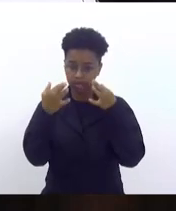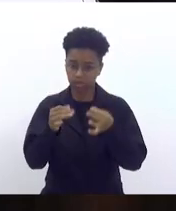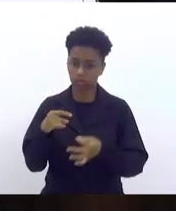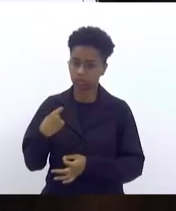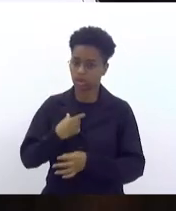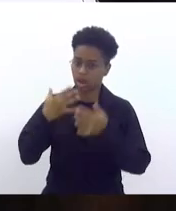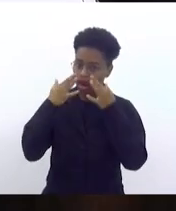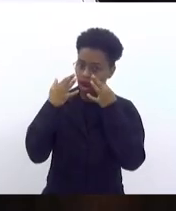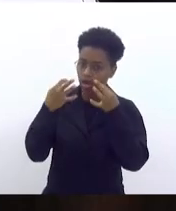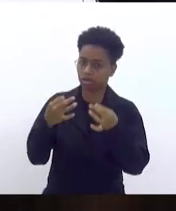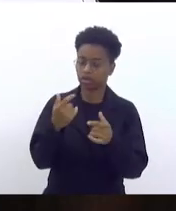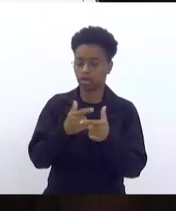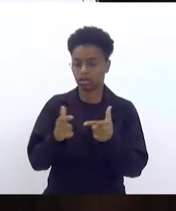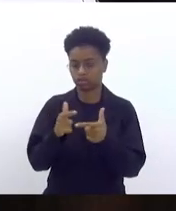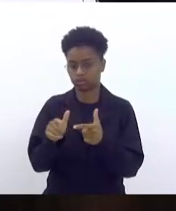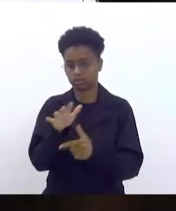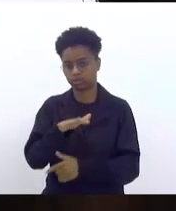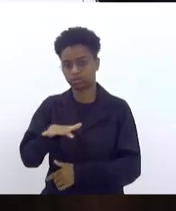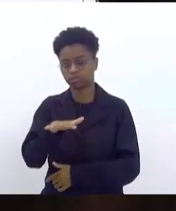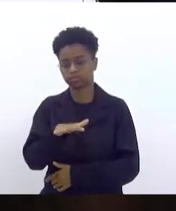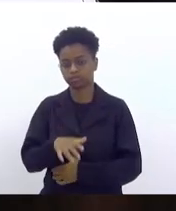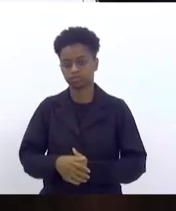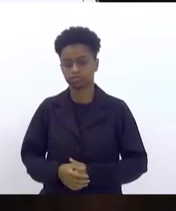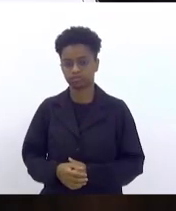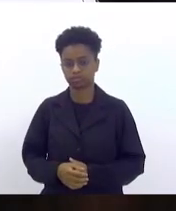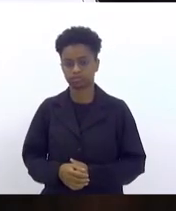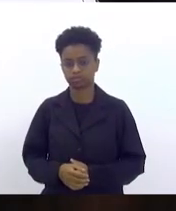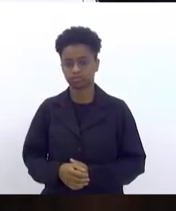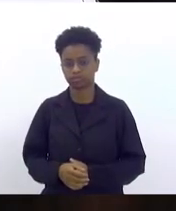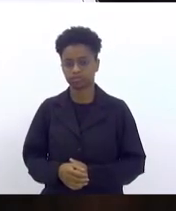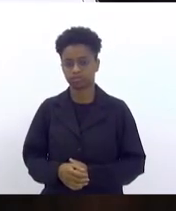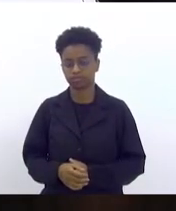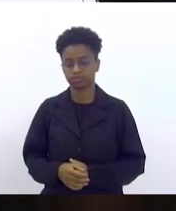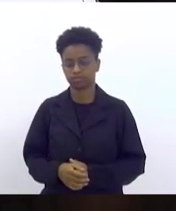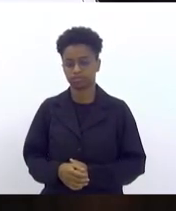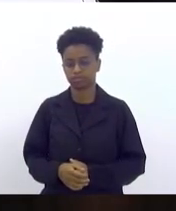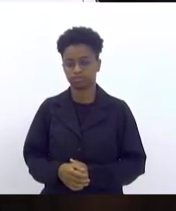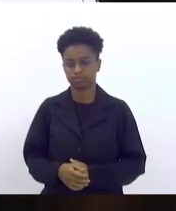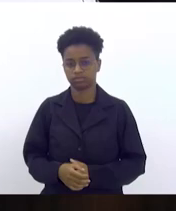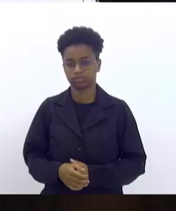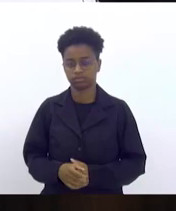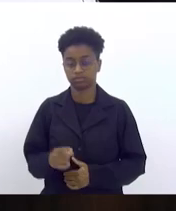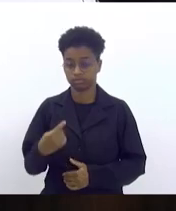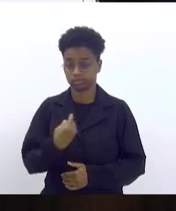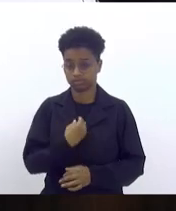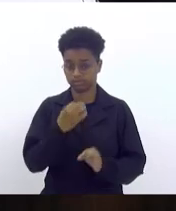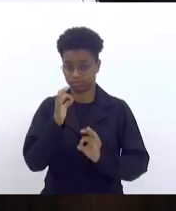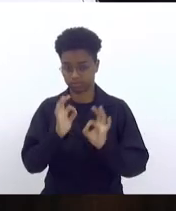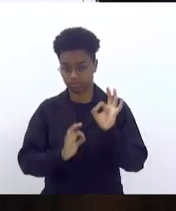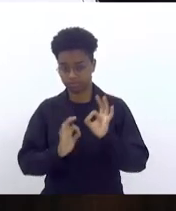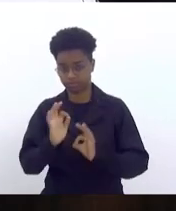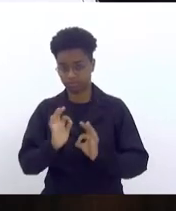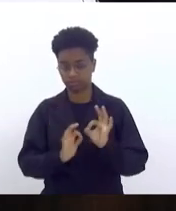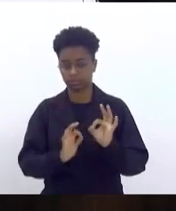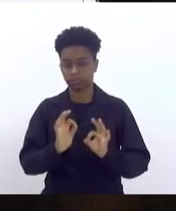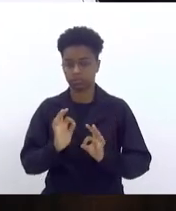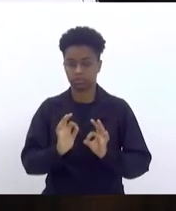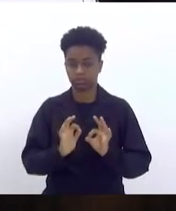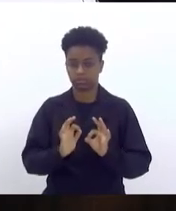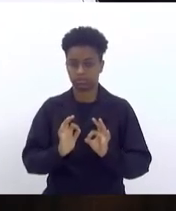atentos a esse problema e que é estamos nos preparando para